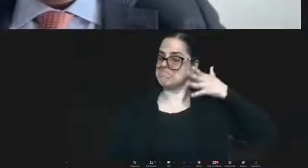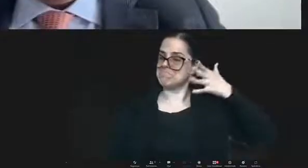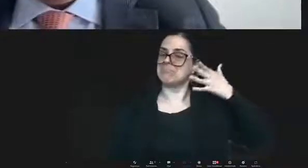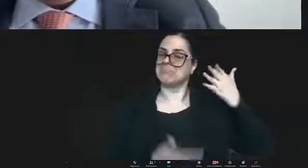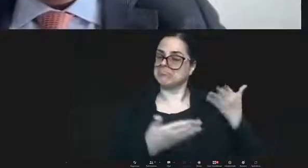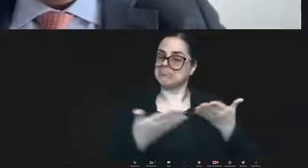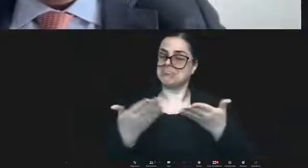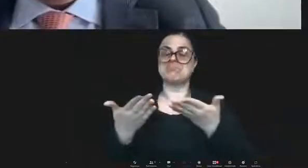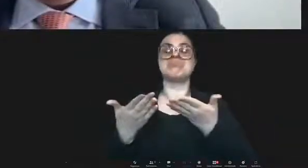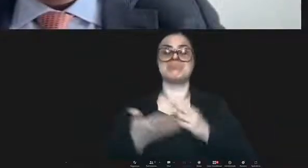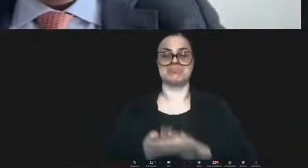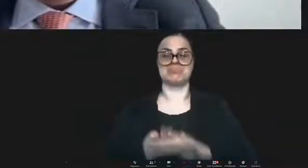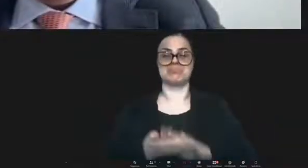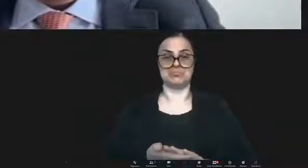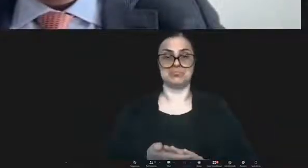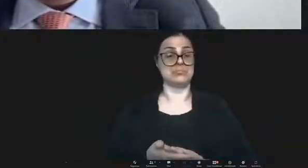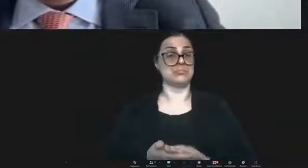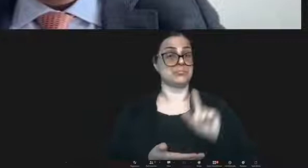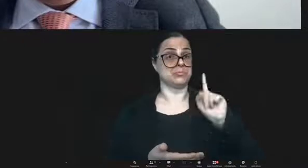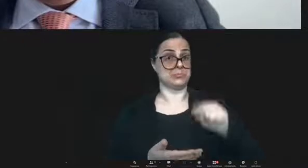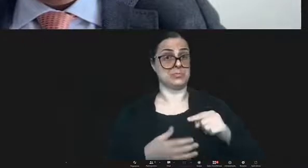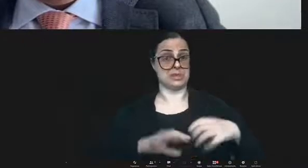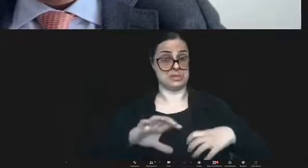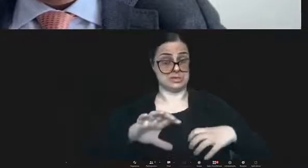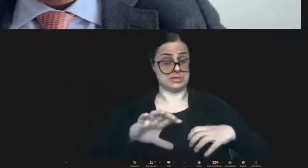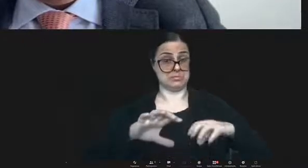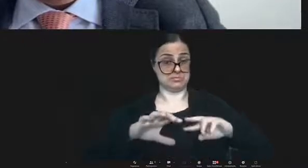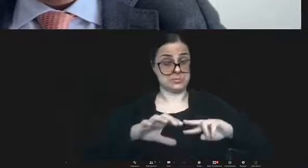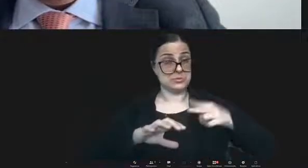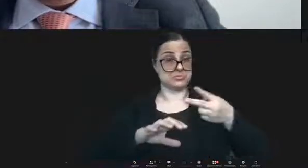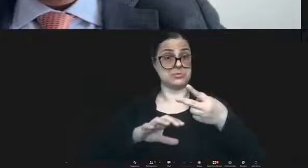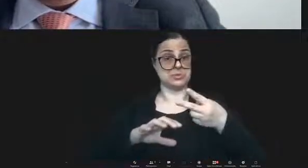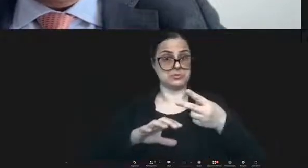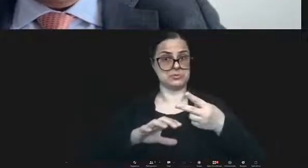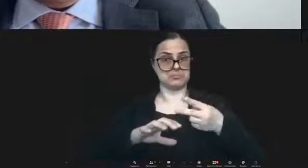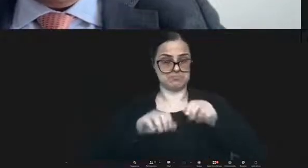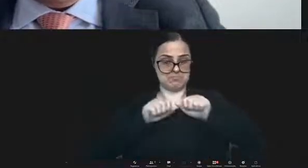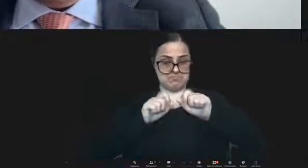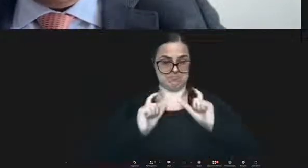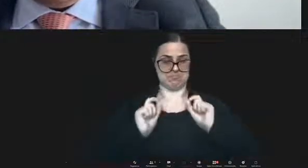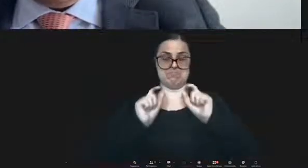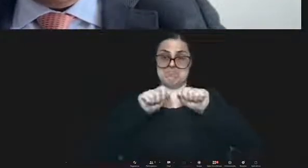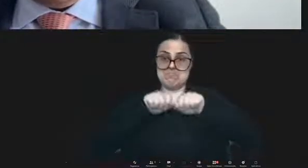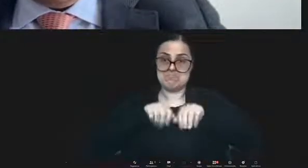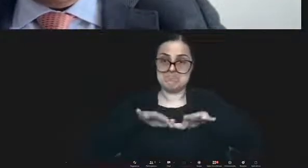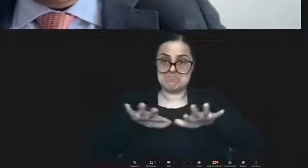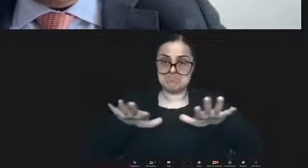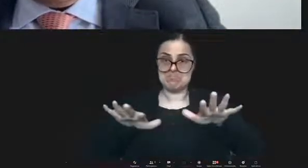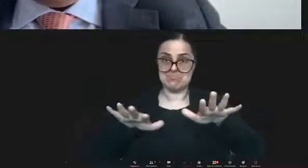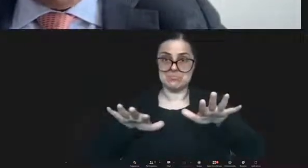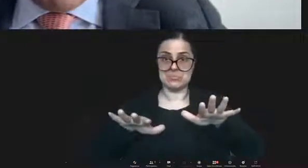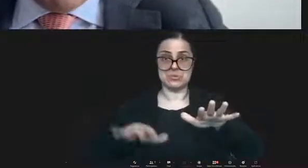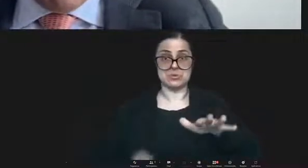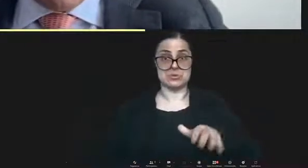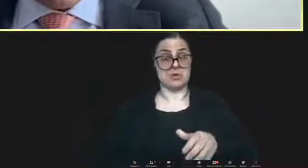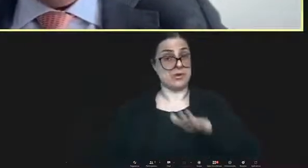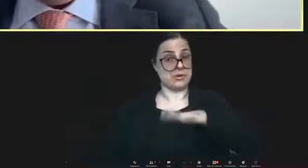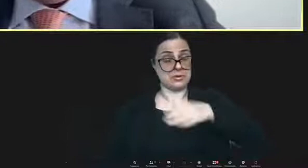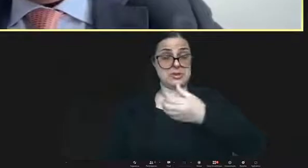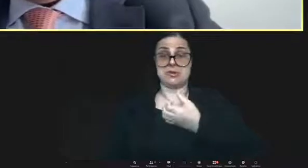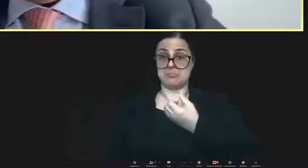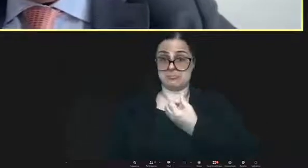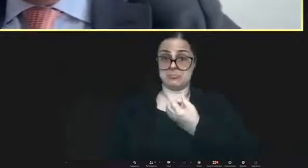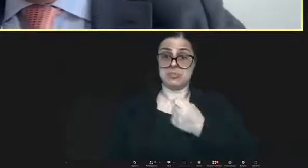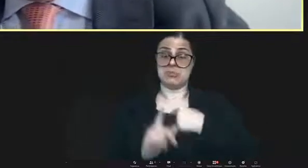de transplante em metástase coloretal e colangiocarcinoma. Muito bom dia, Dr. Hugo. Bom dia,